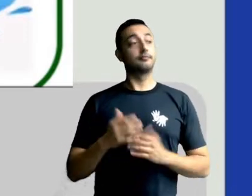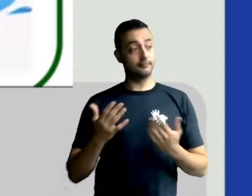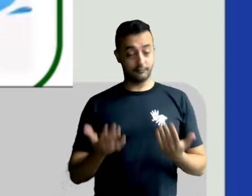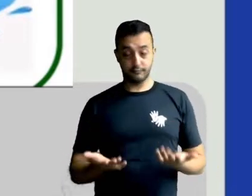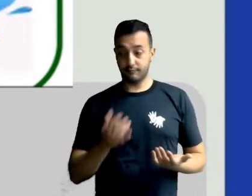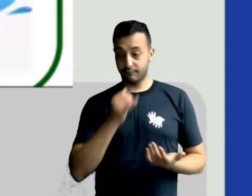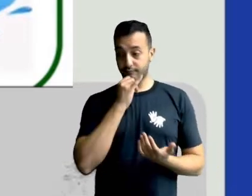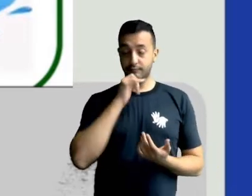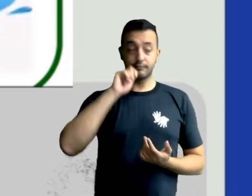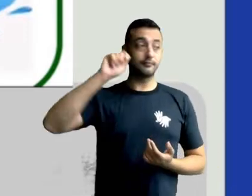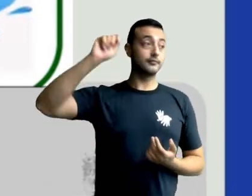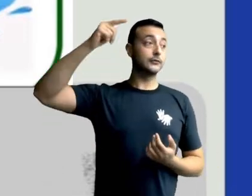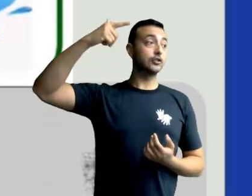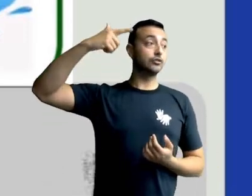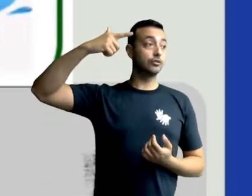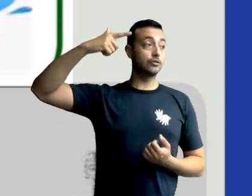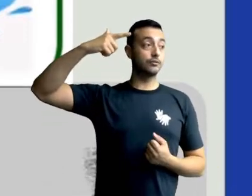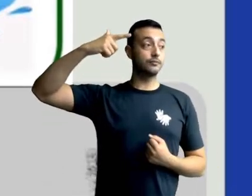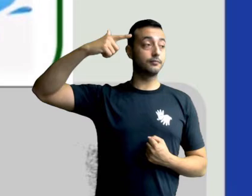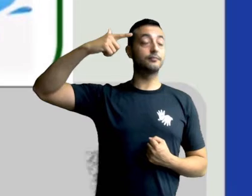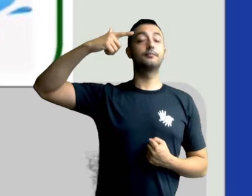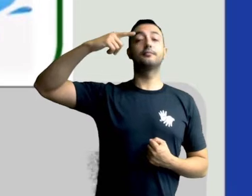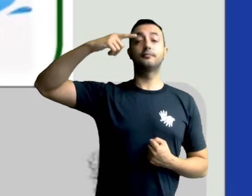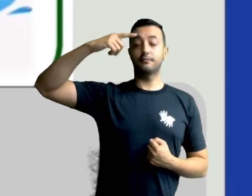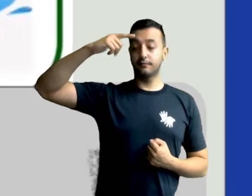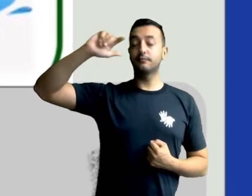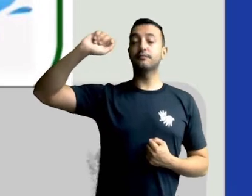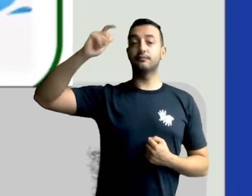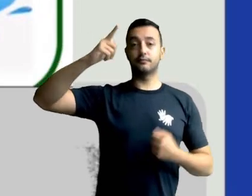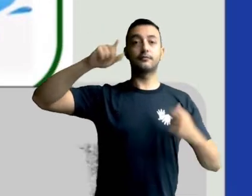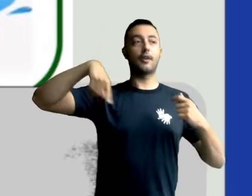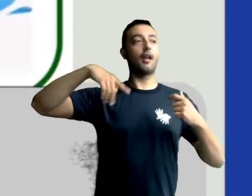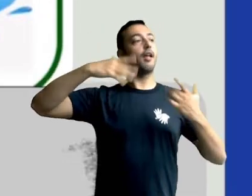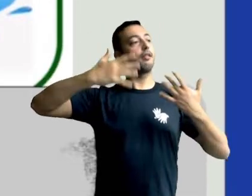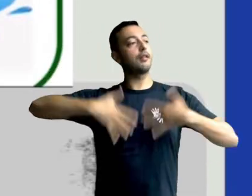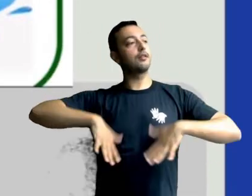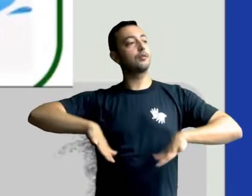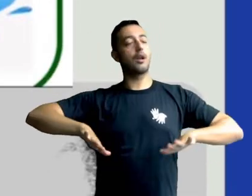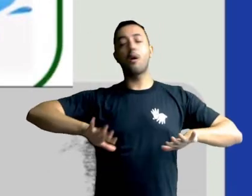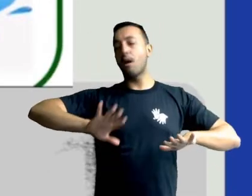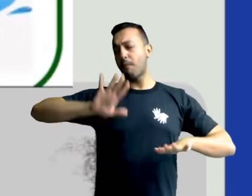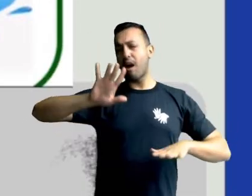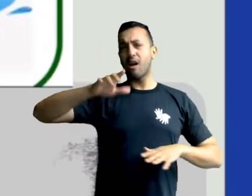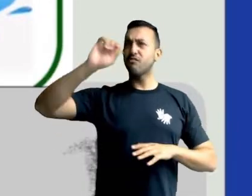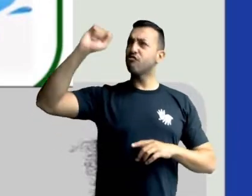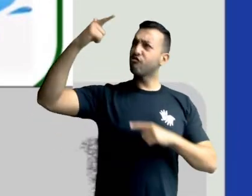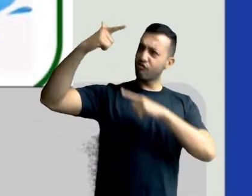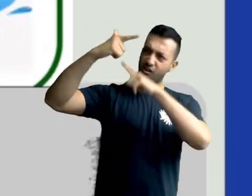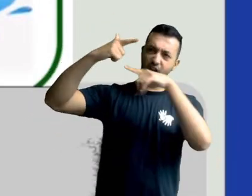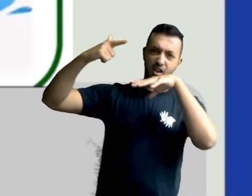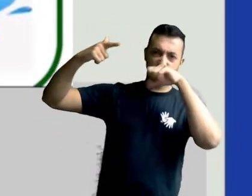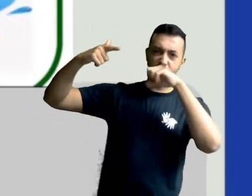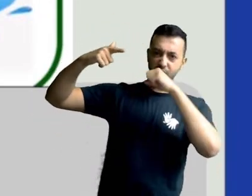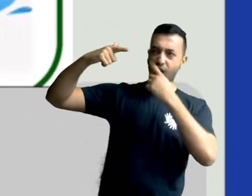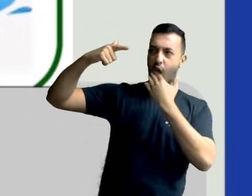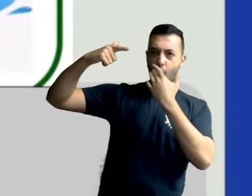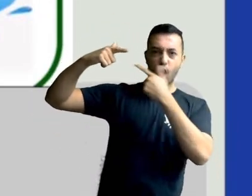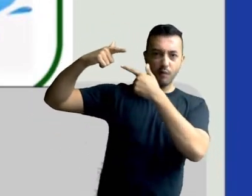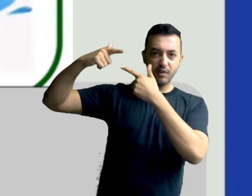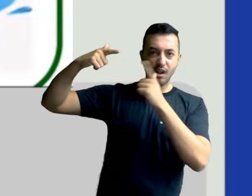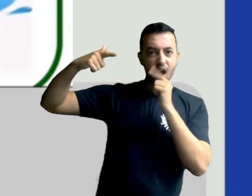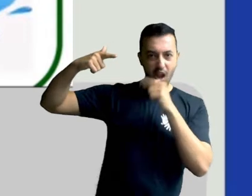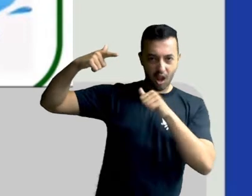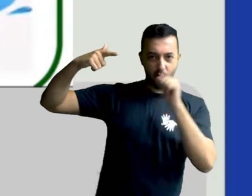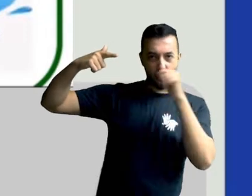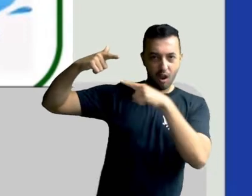naturais, tá? Ou seja, por exemplo, o Sol. O Sol é da natureza, é um componente natural, mas o Sol respira? O Sol